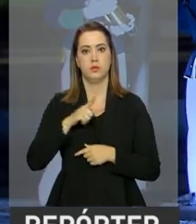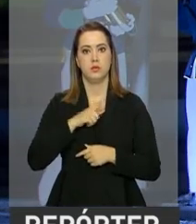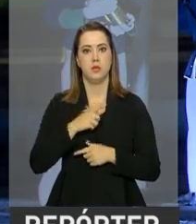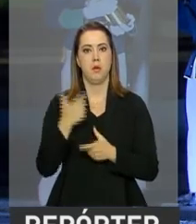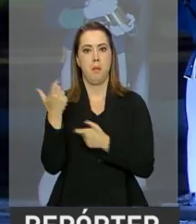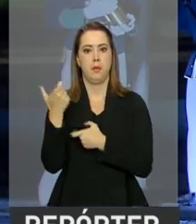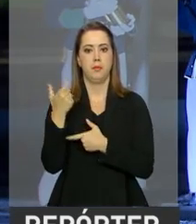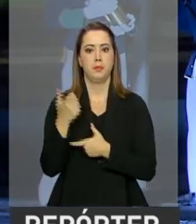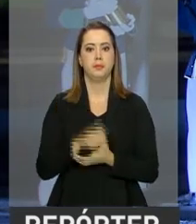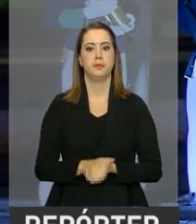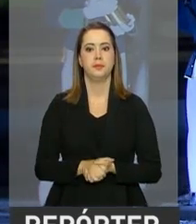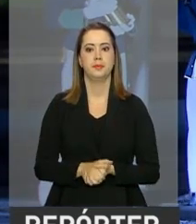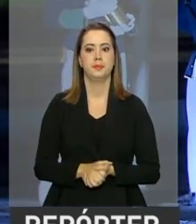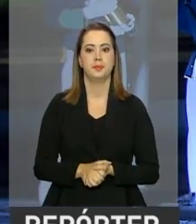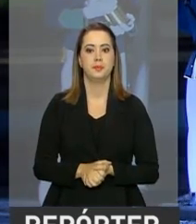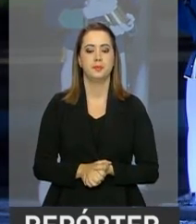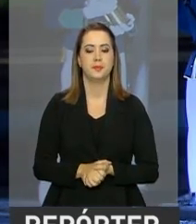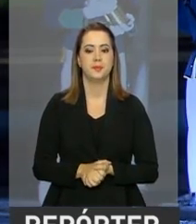artilharia.